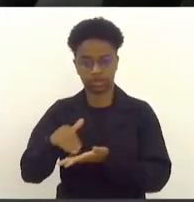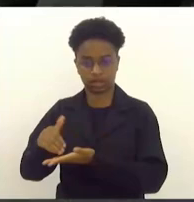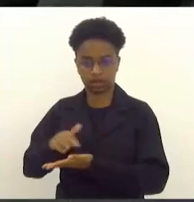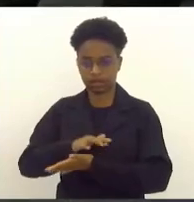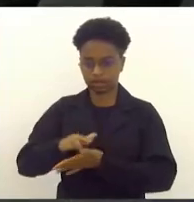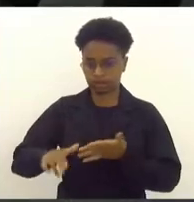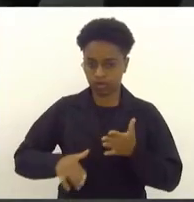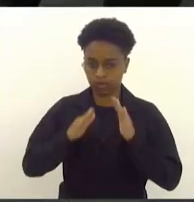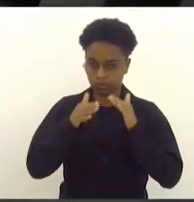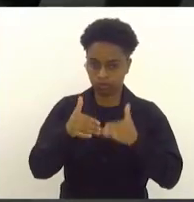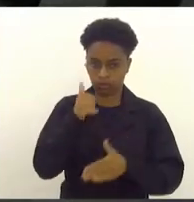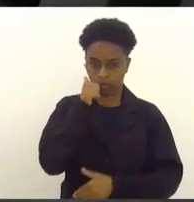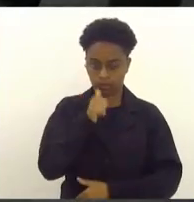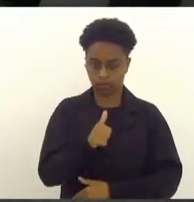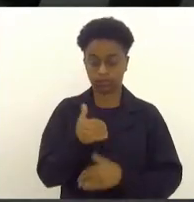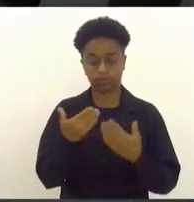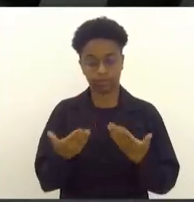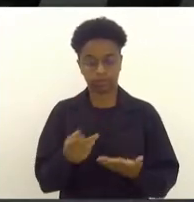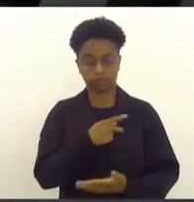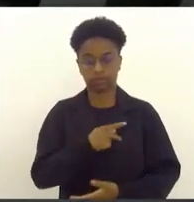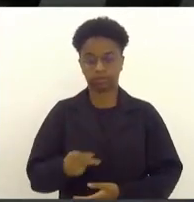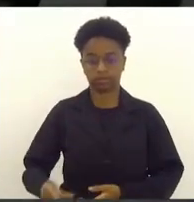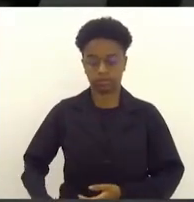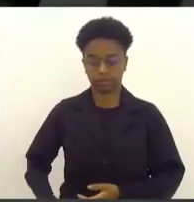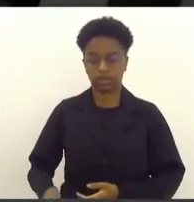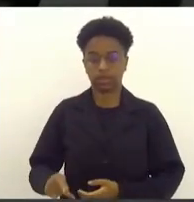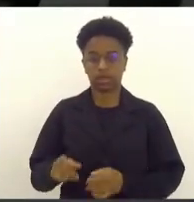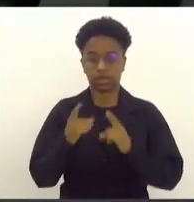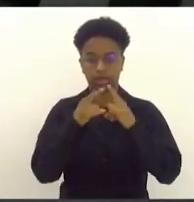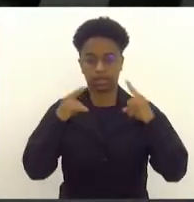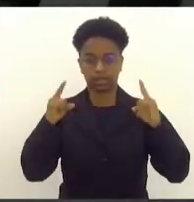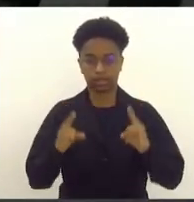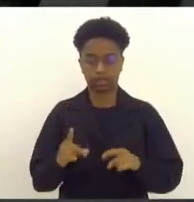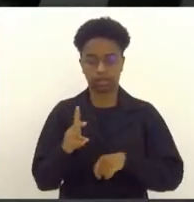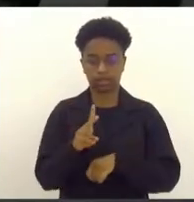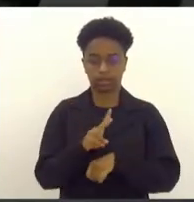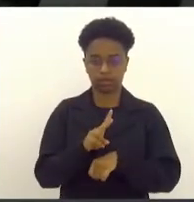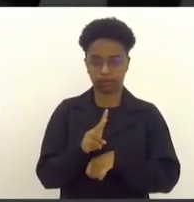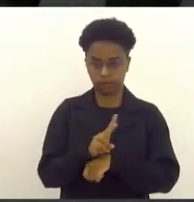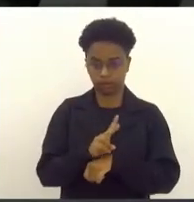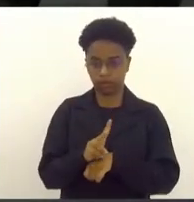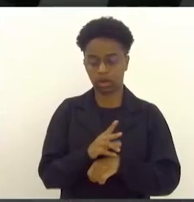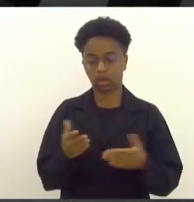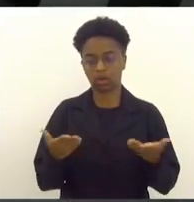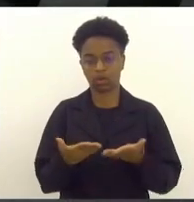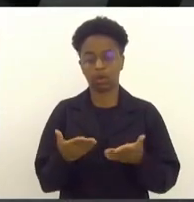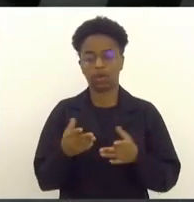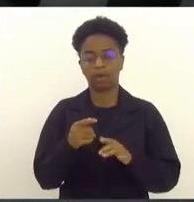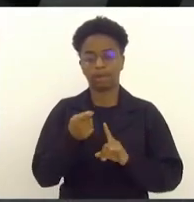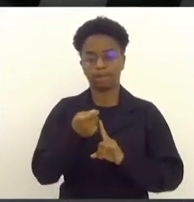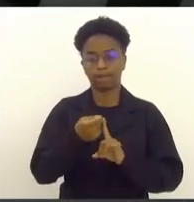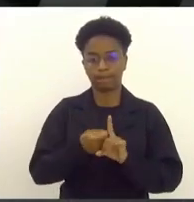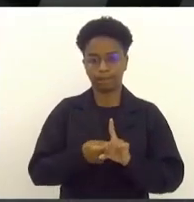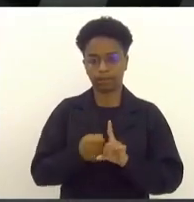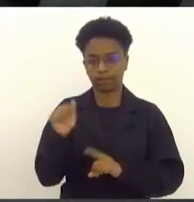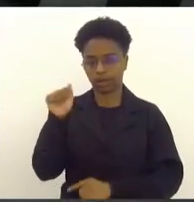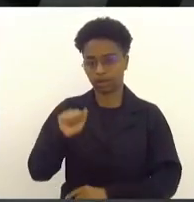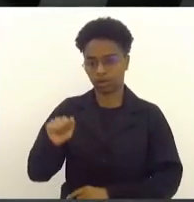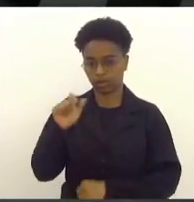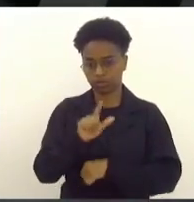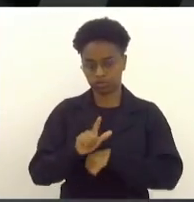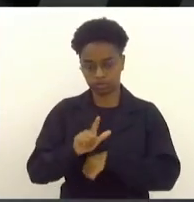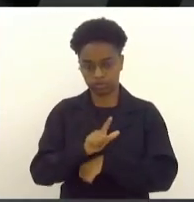de mulheres enfim senhor presidente essa tendas as tendas Violetas nesse mês do agosto